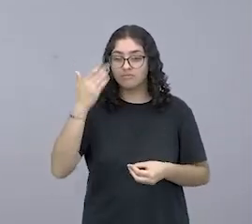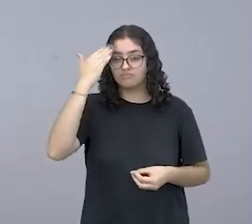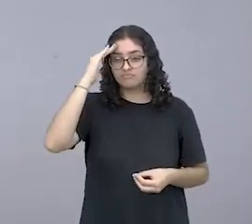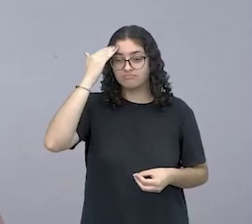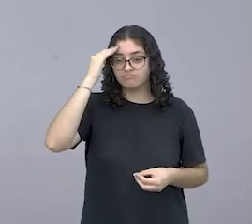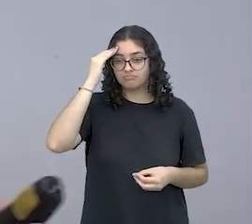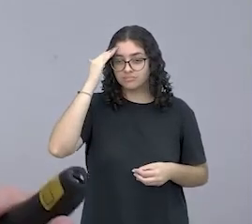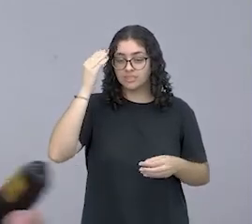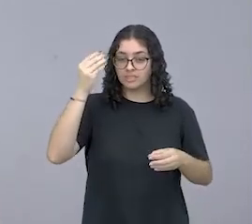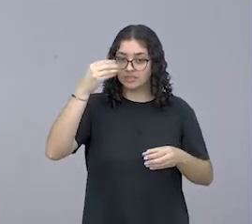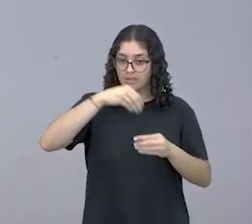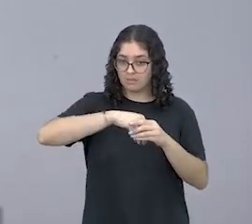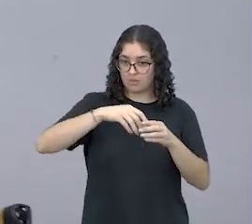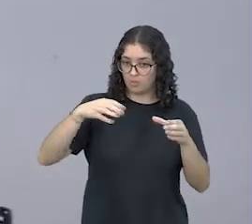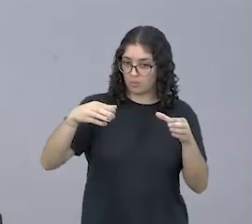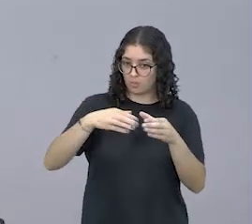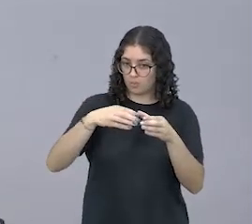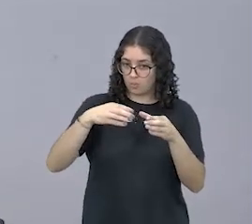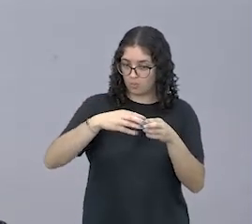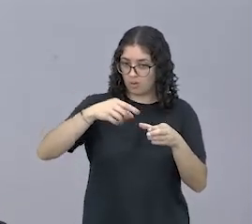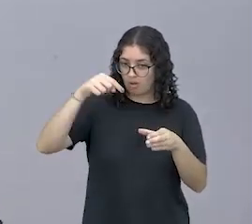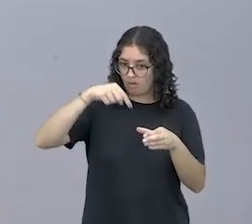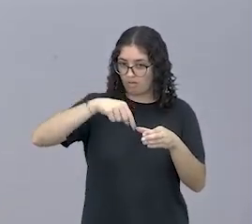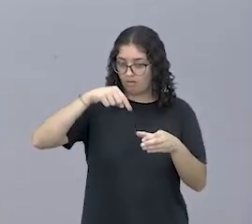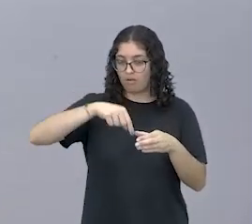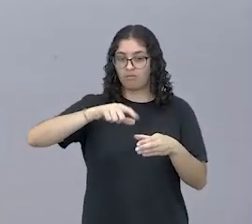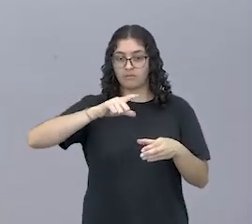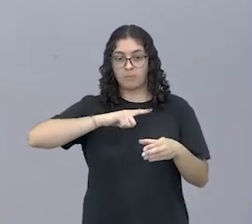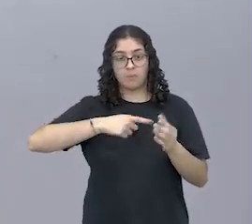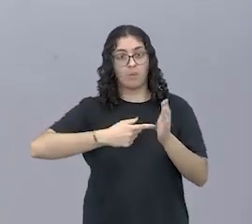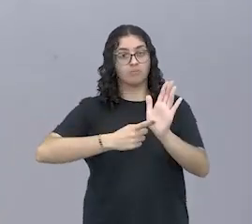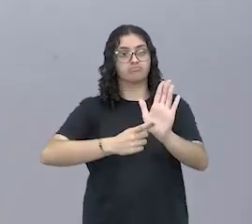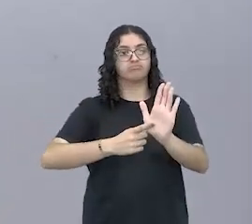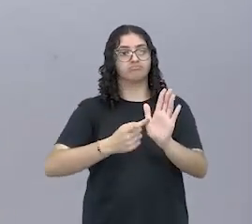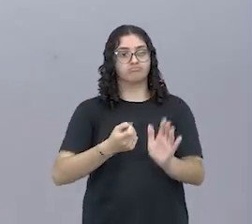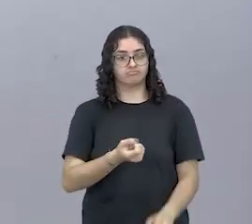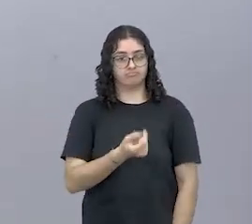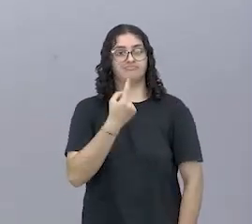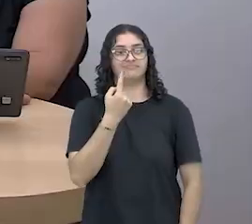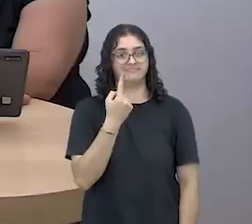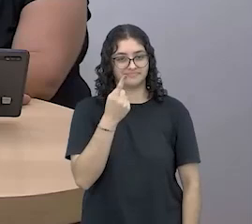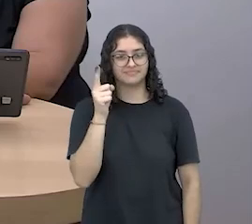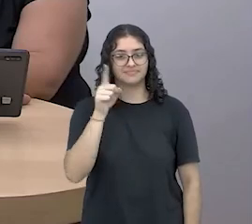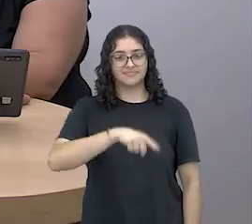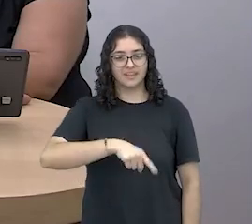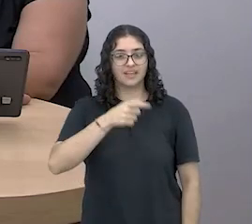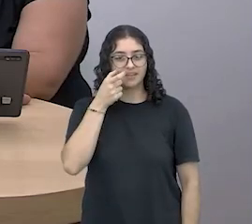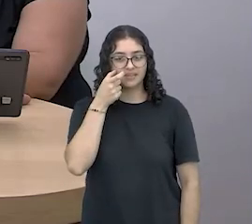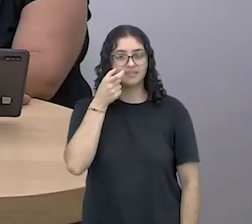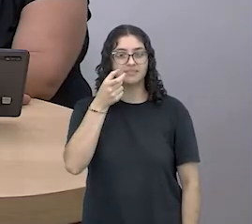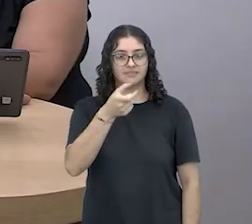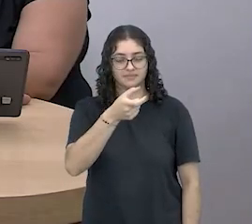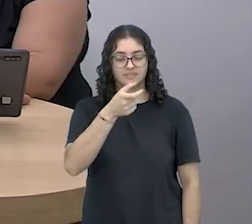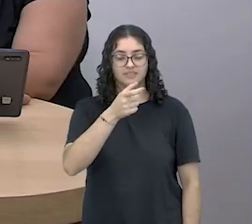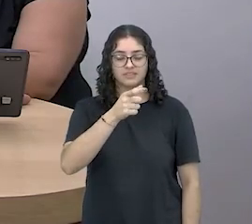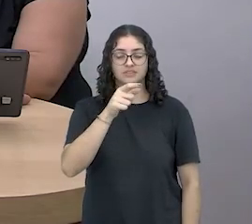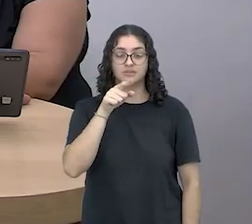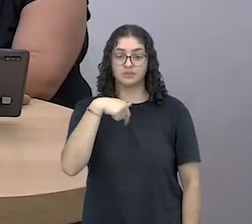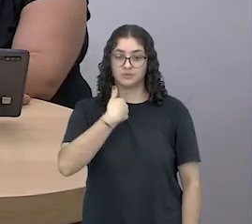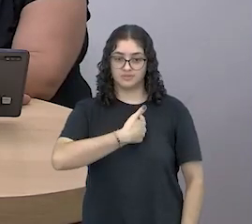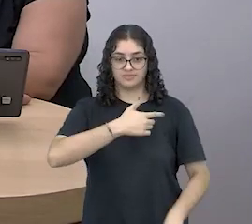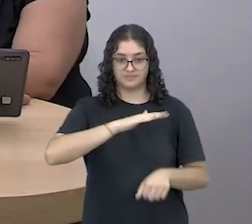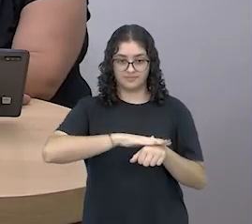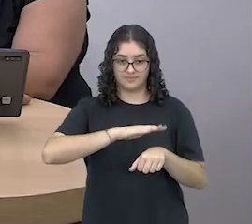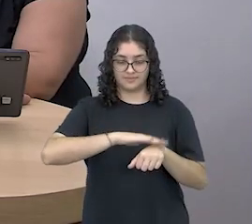entender que dentro daquele grupo ali tem alguma coisa que se destaca, né? Uhum. E isso é interessante da gente